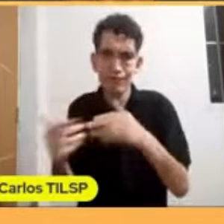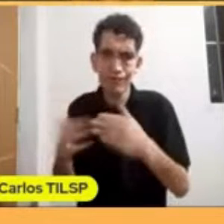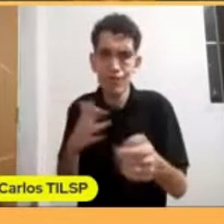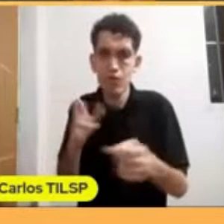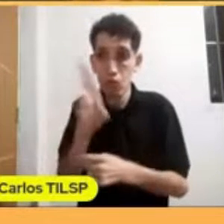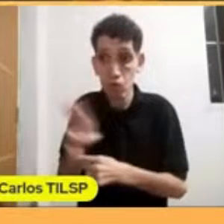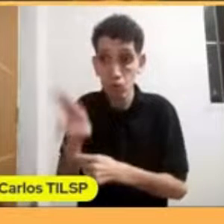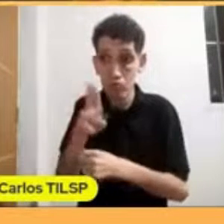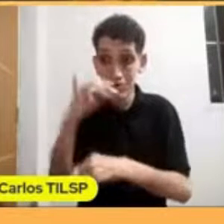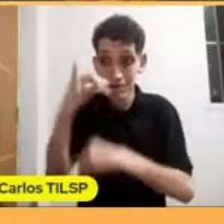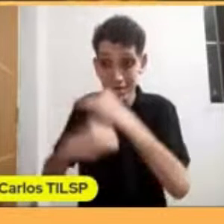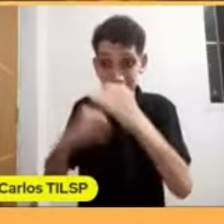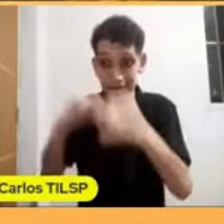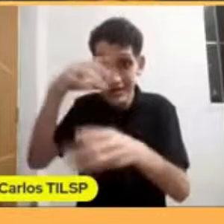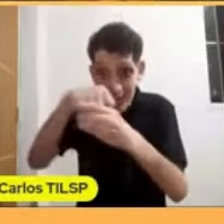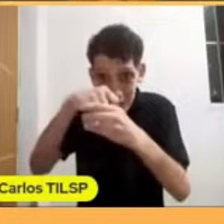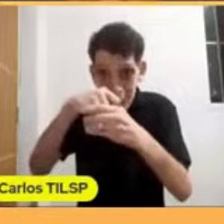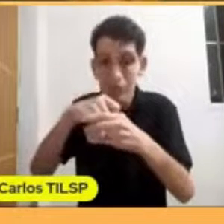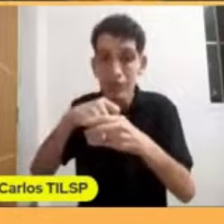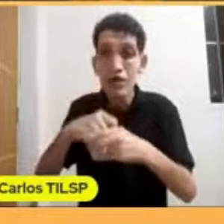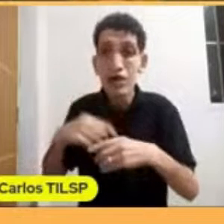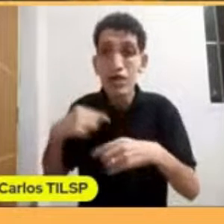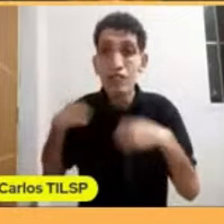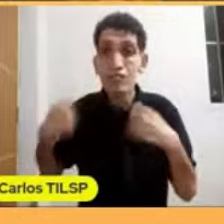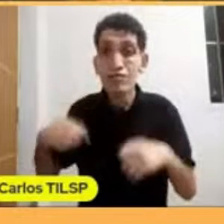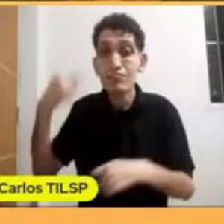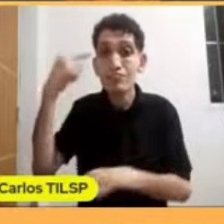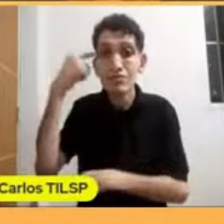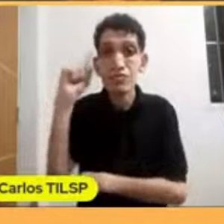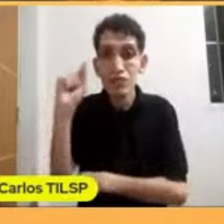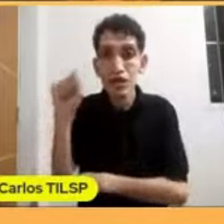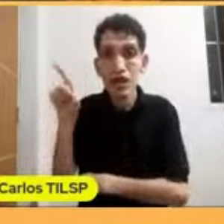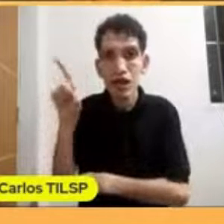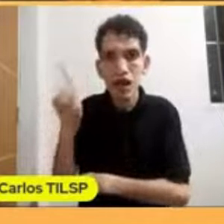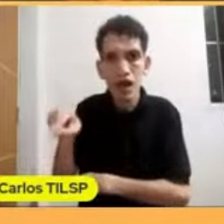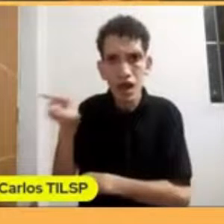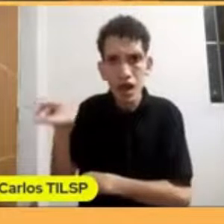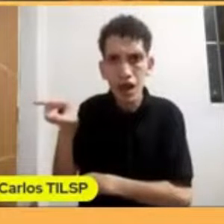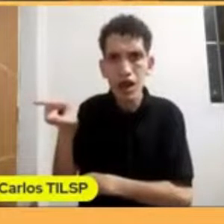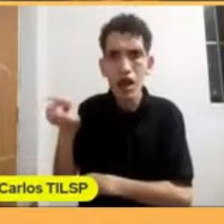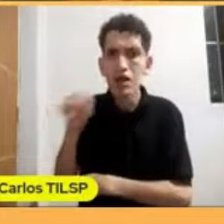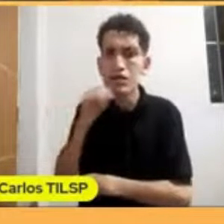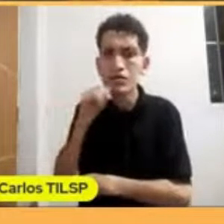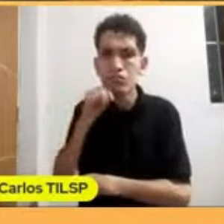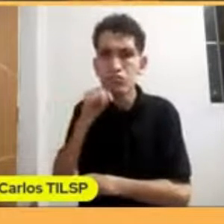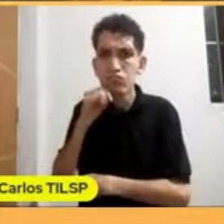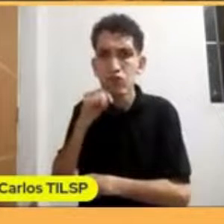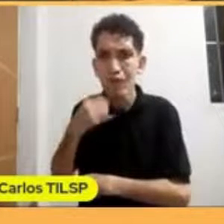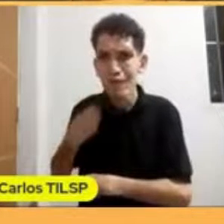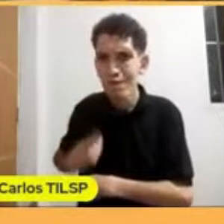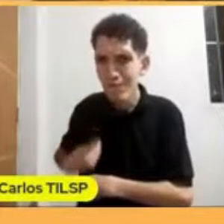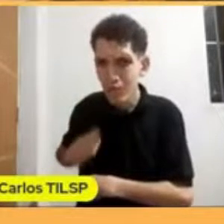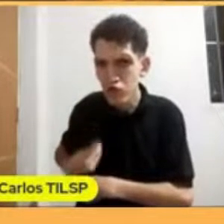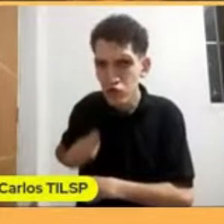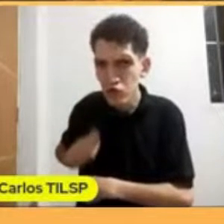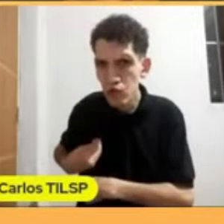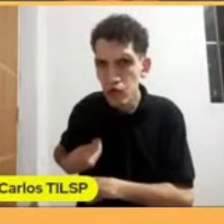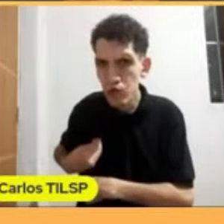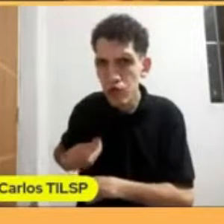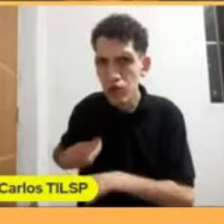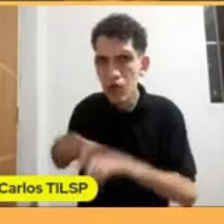tudo que eu faço no digital, eu tenho que verificar se aquilo que eu estou fazendo, ele vai funcionar em